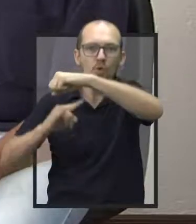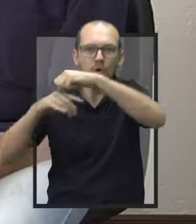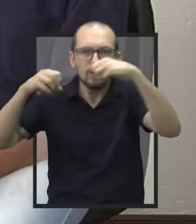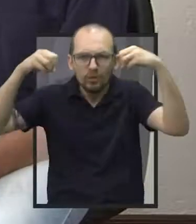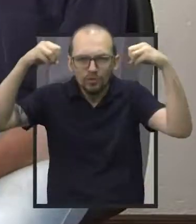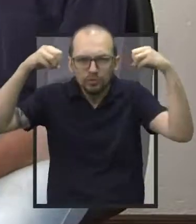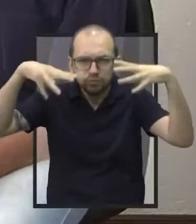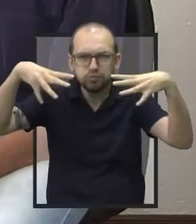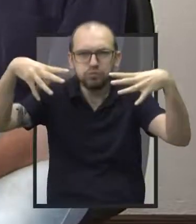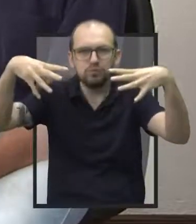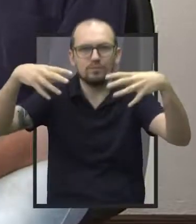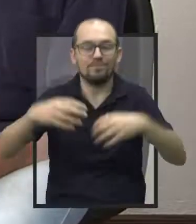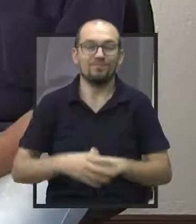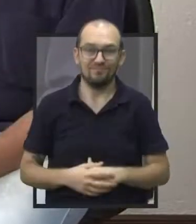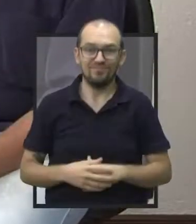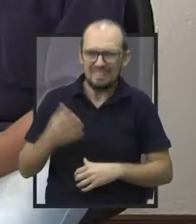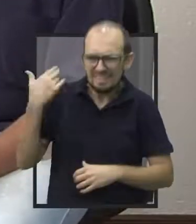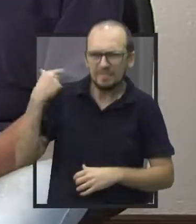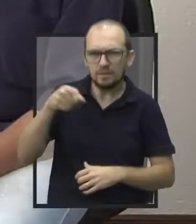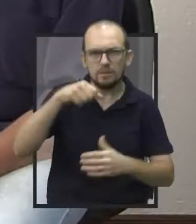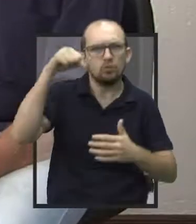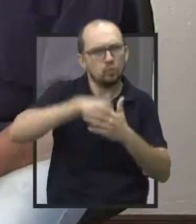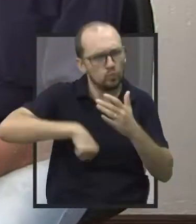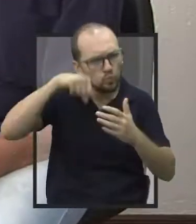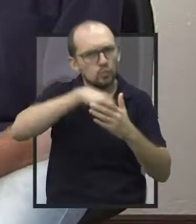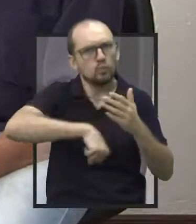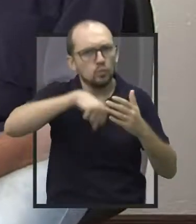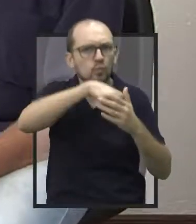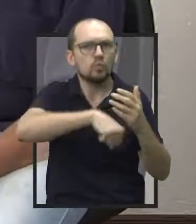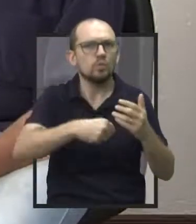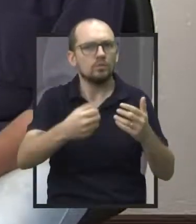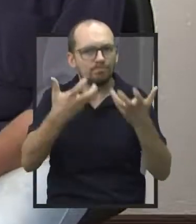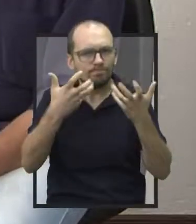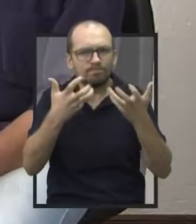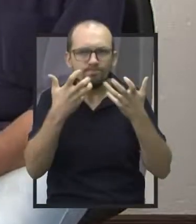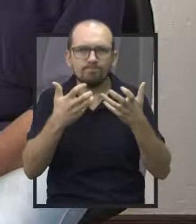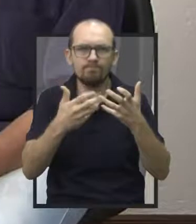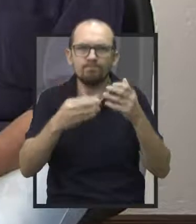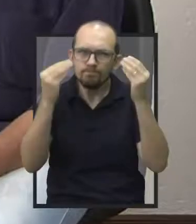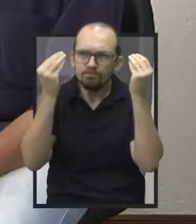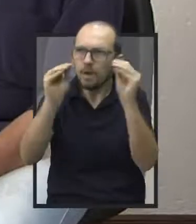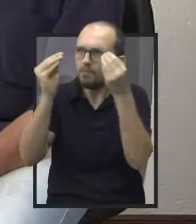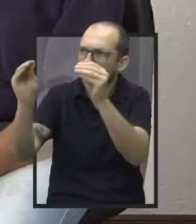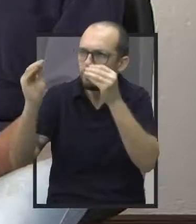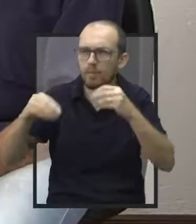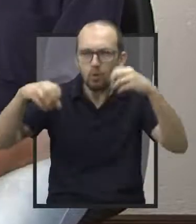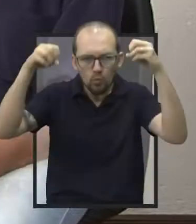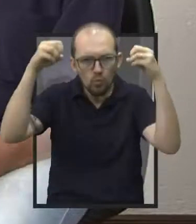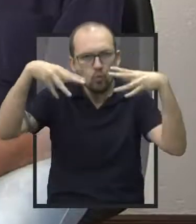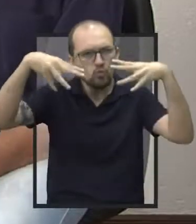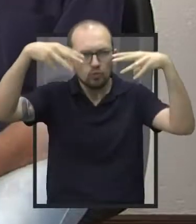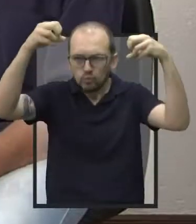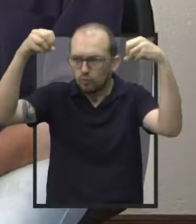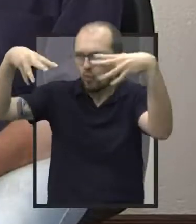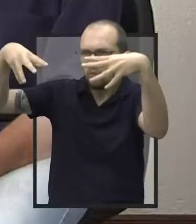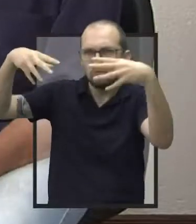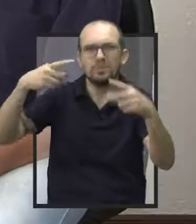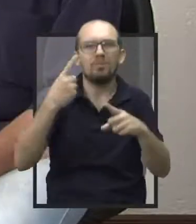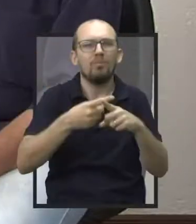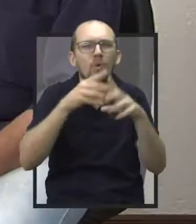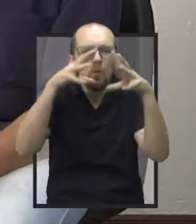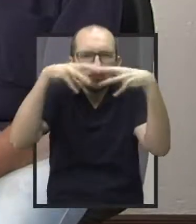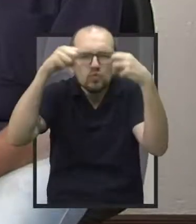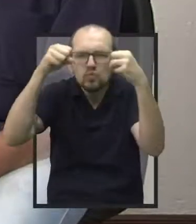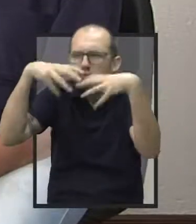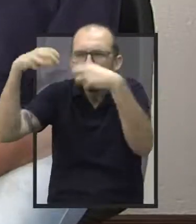antiga do senhor é alguns bichos vêm batalhando para que isso ocorra show inclusive chegou a fazer algumas visitas com representantes